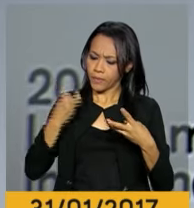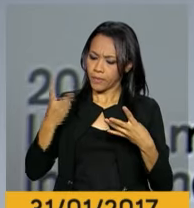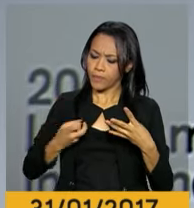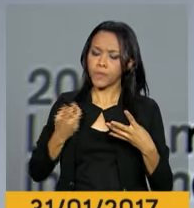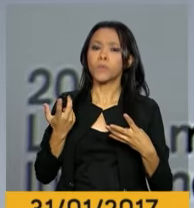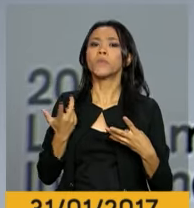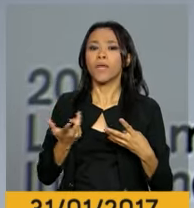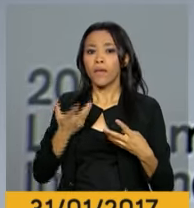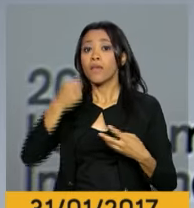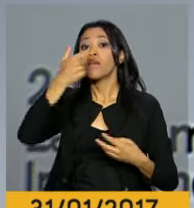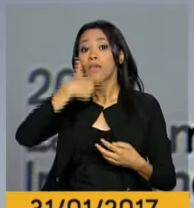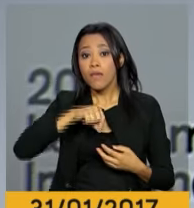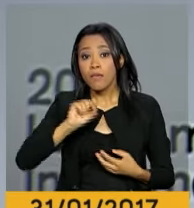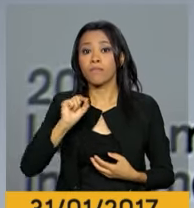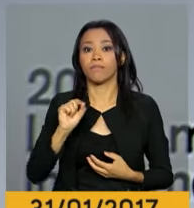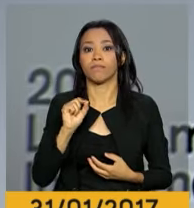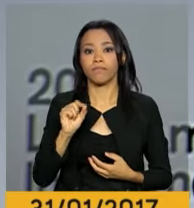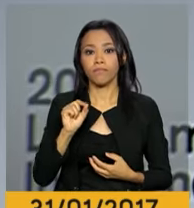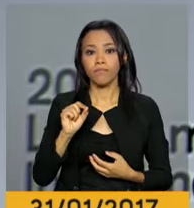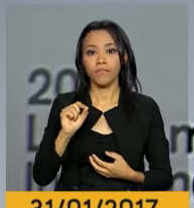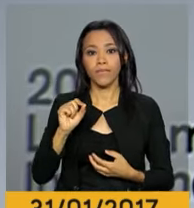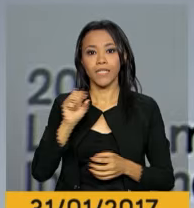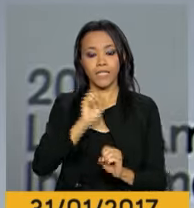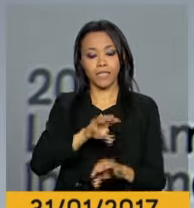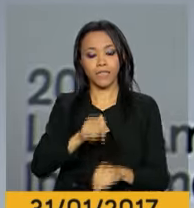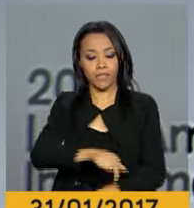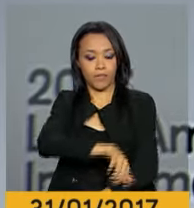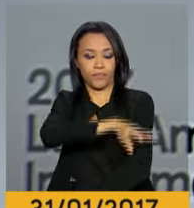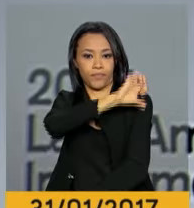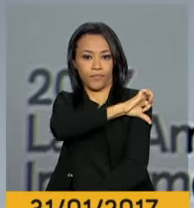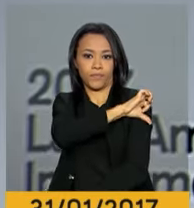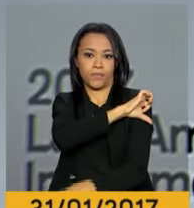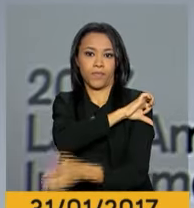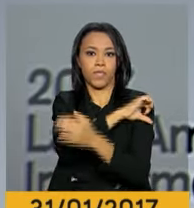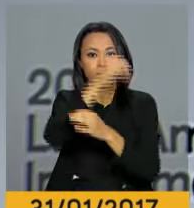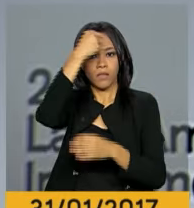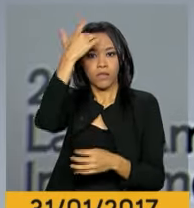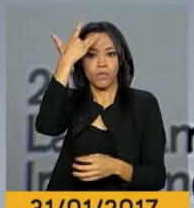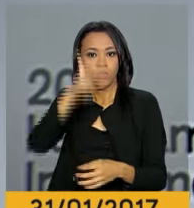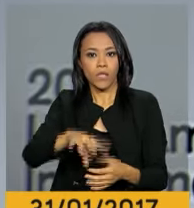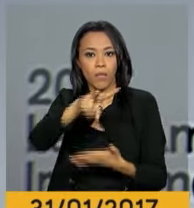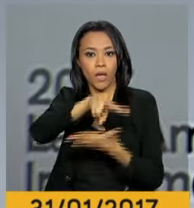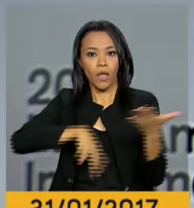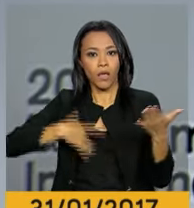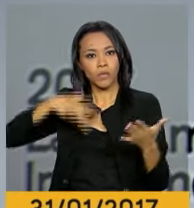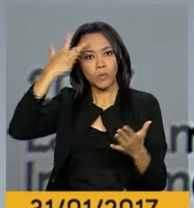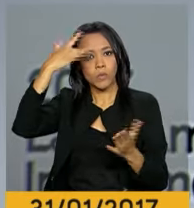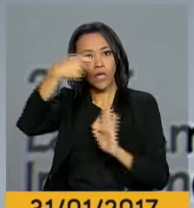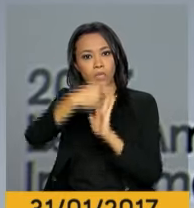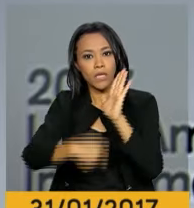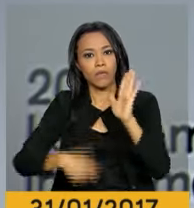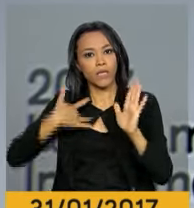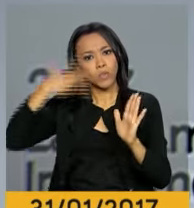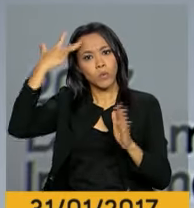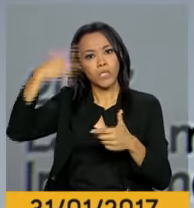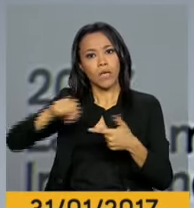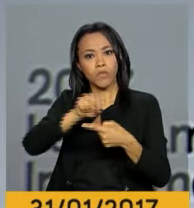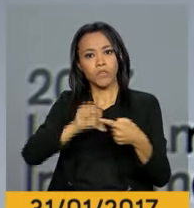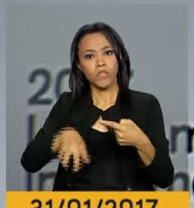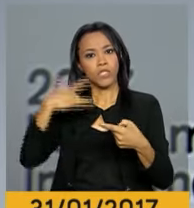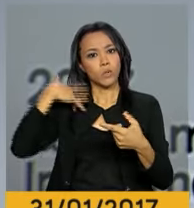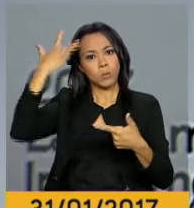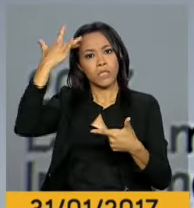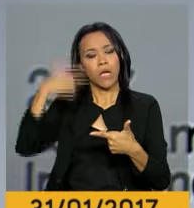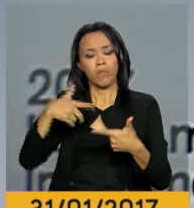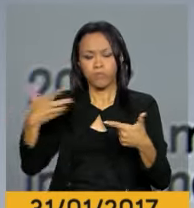seguinte quem está na no fundamental sai do Ensino Fundamental não sabe ler não sabe escrever não sabe multiplicar não sabe dividir